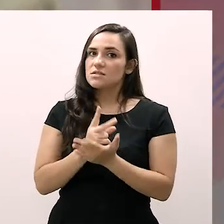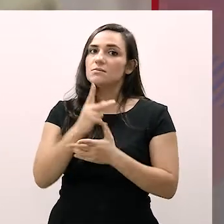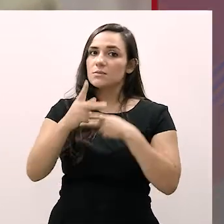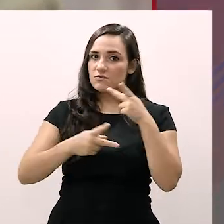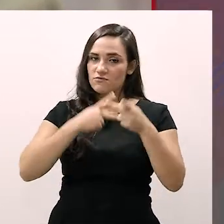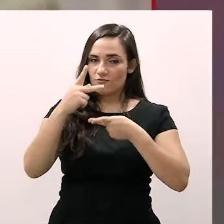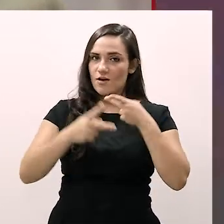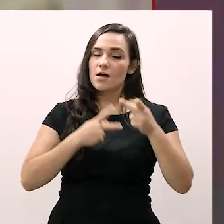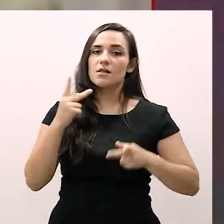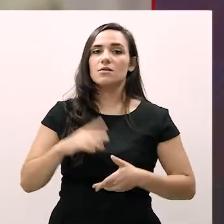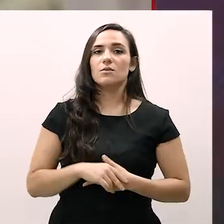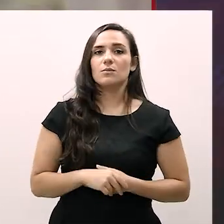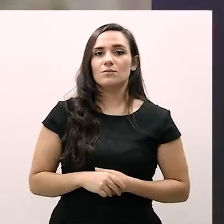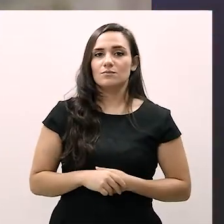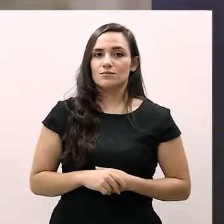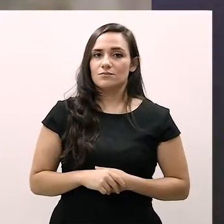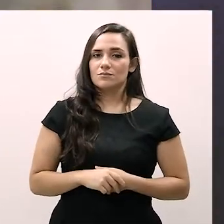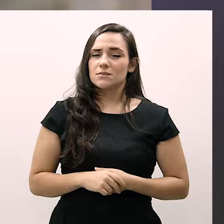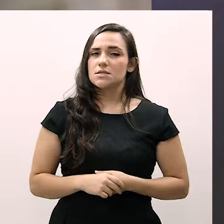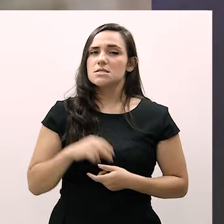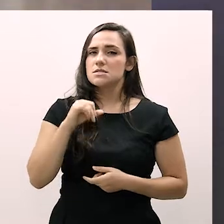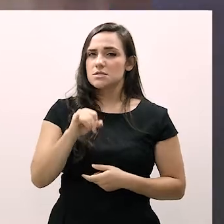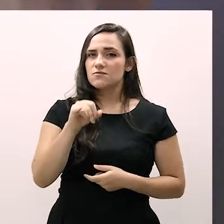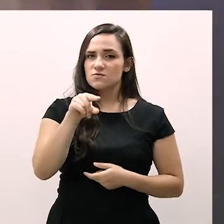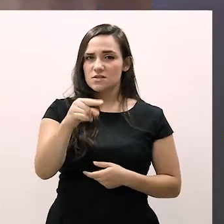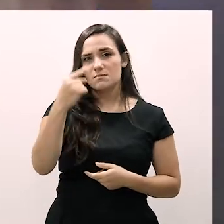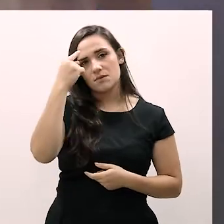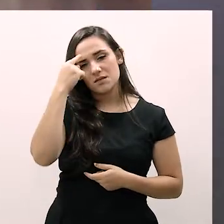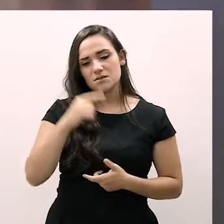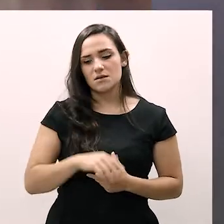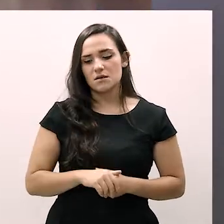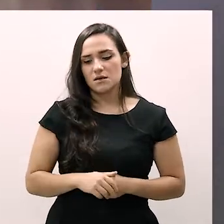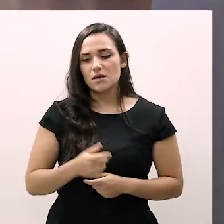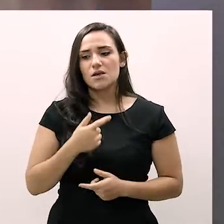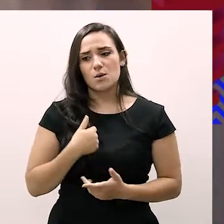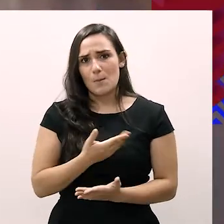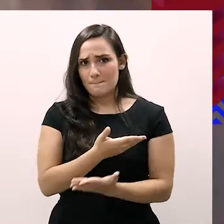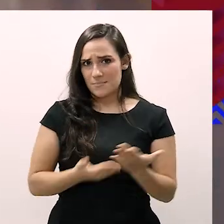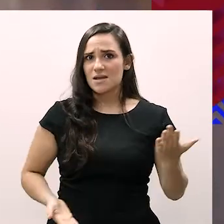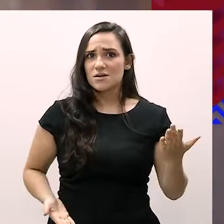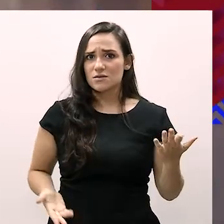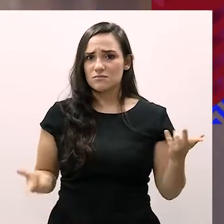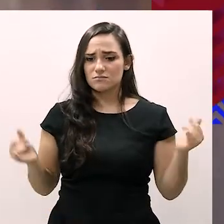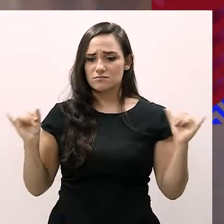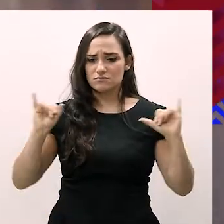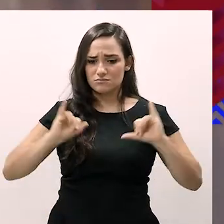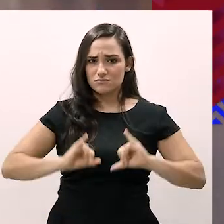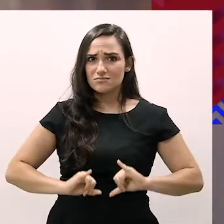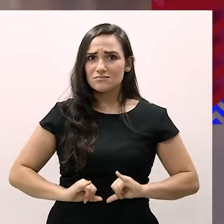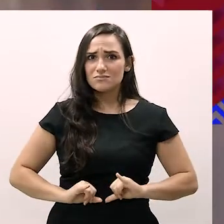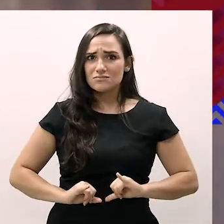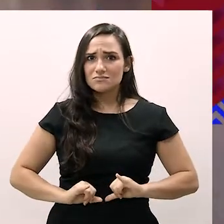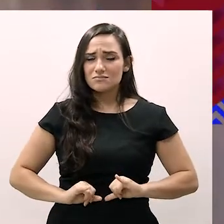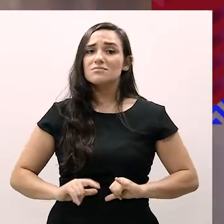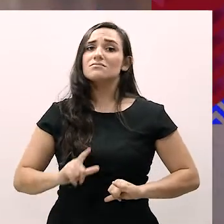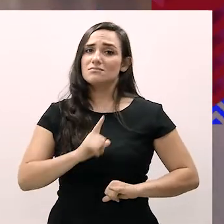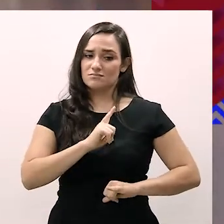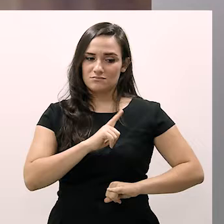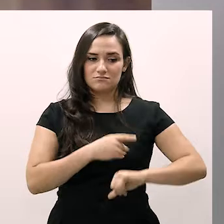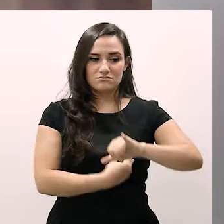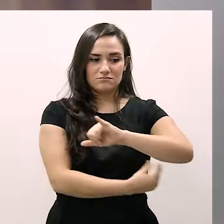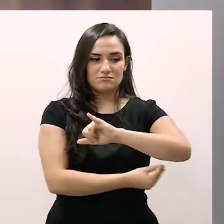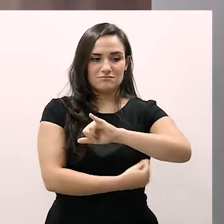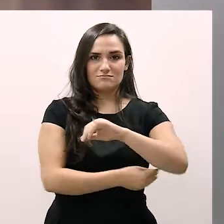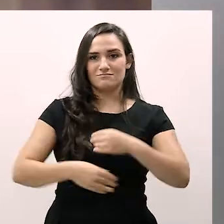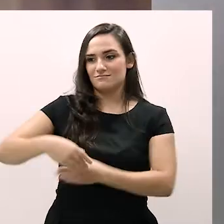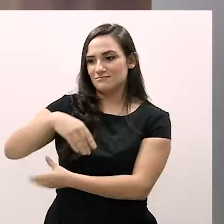se você imaginar que uma perda significativa de peso determina sobra cutânea, esses pacientes vão